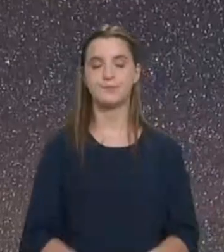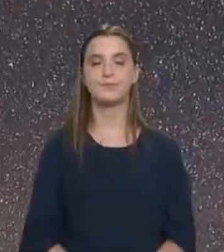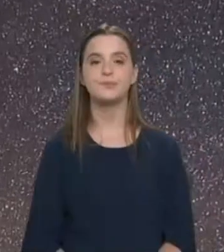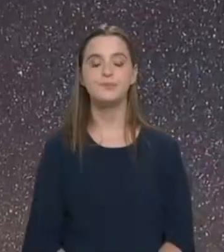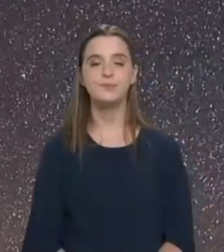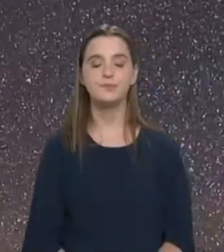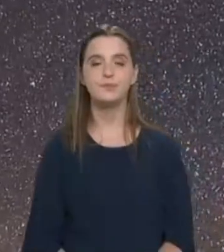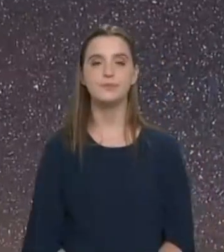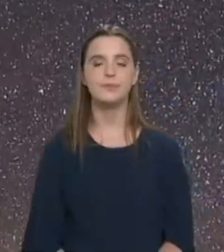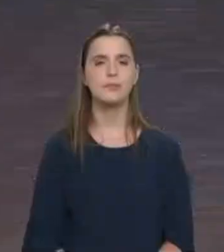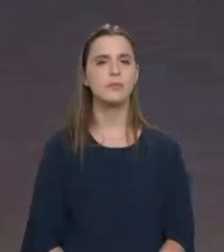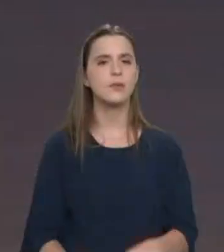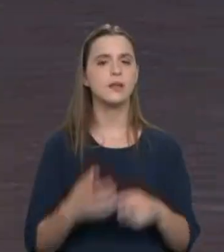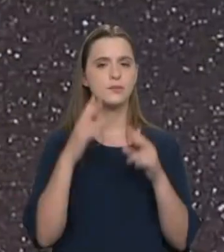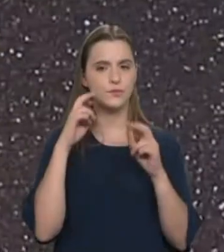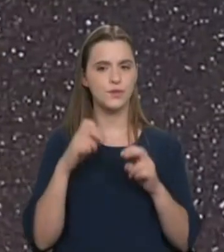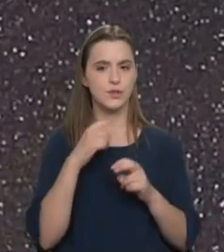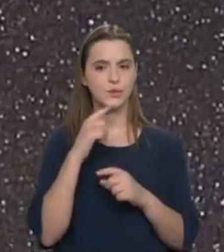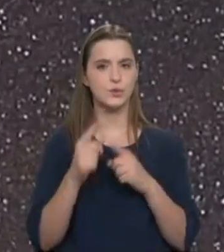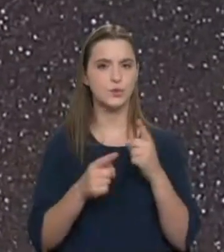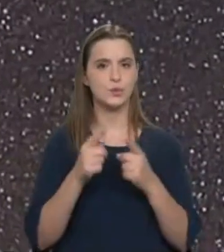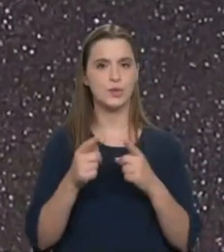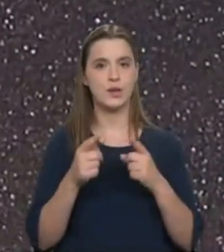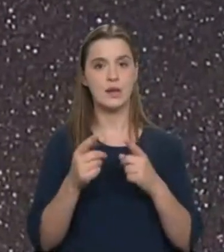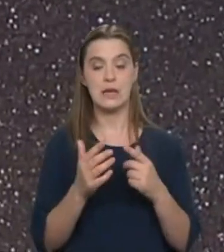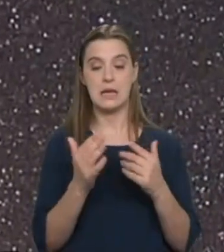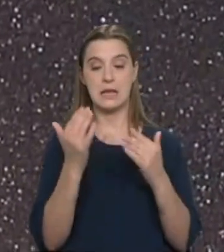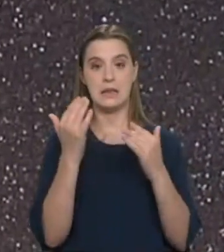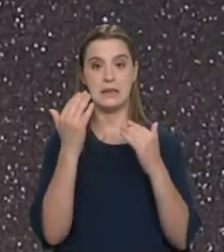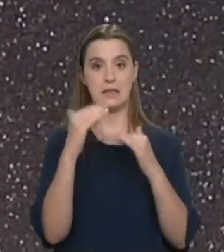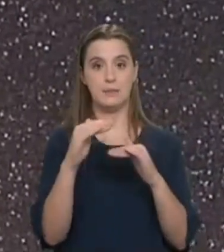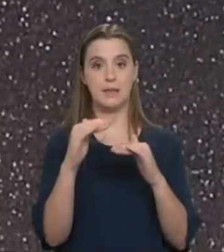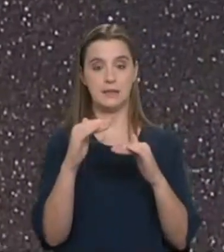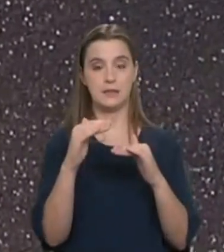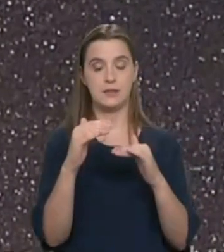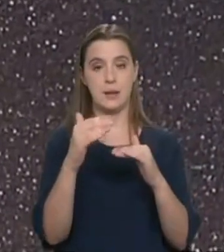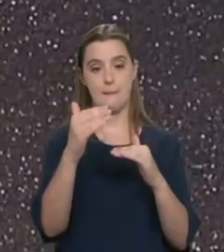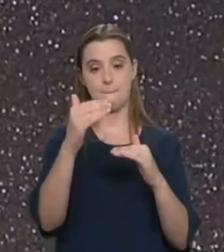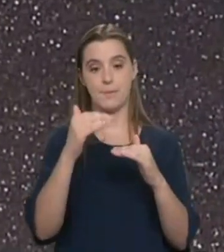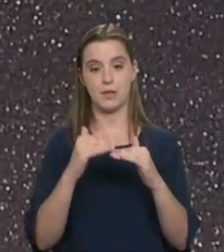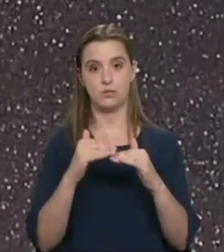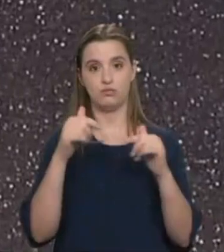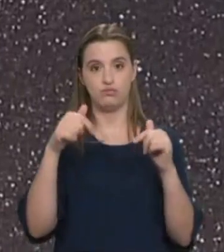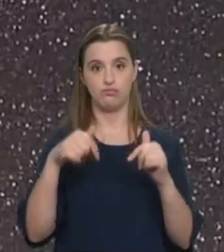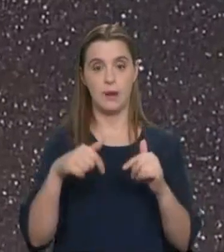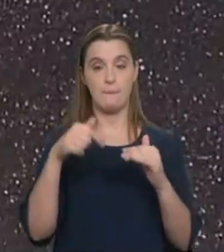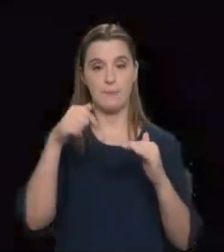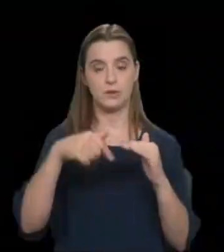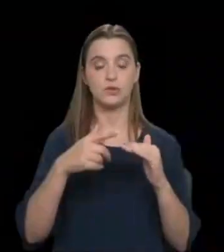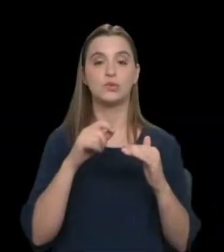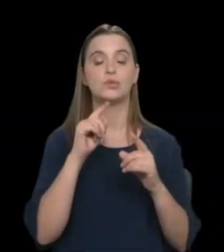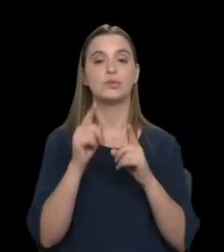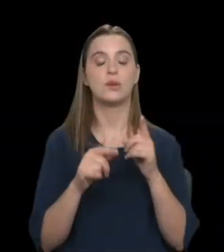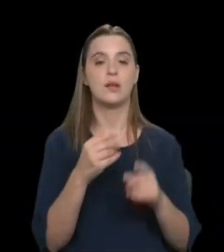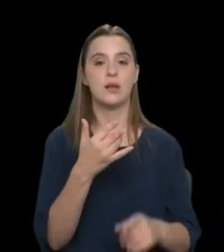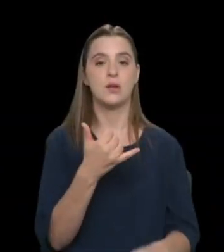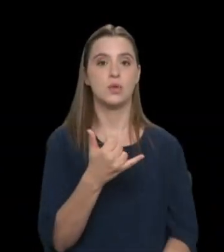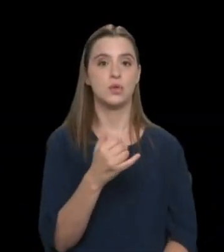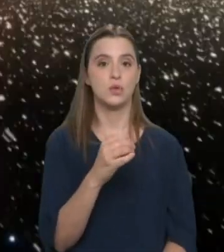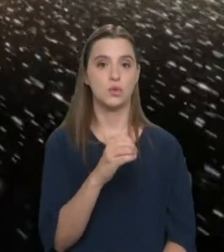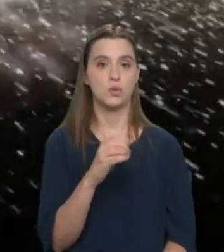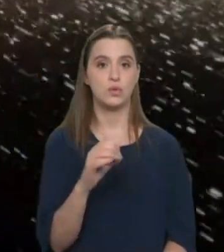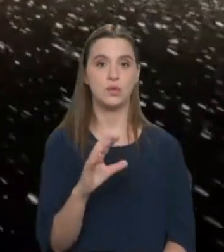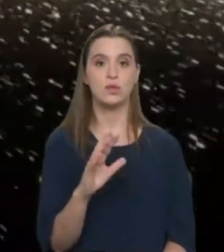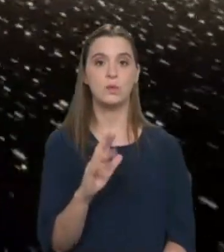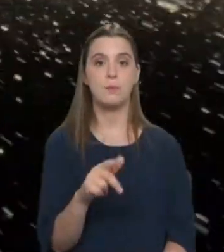bem, este estudo diz-nos que no limite inferior, a massa da nossa galáxia corresponde a cerca de 200 mil milhões de